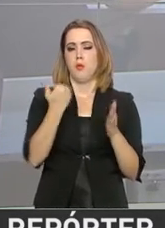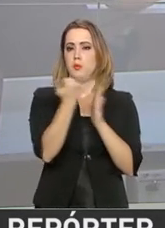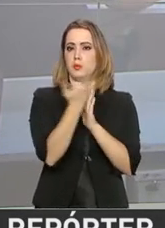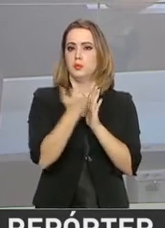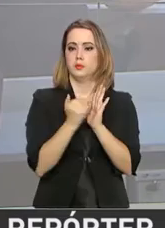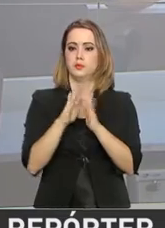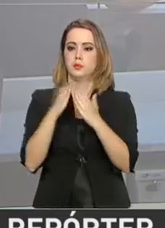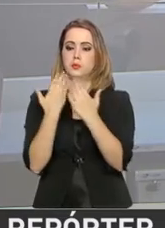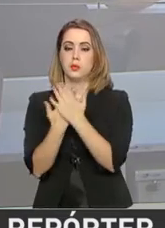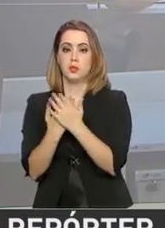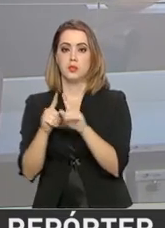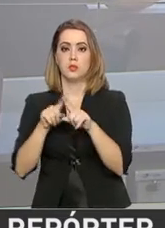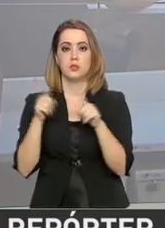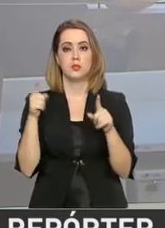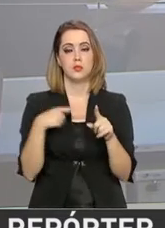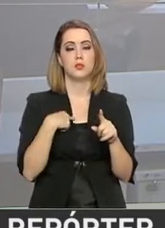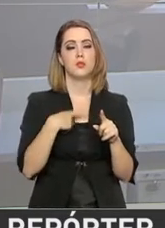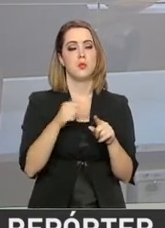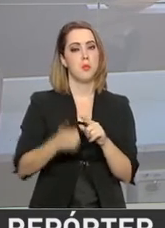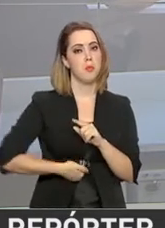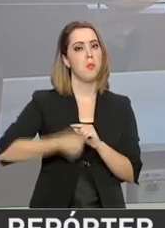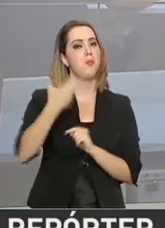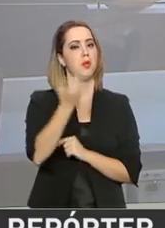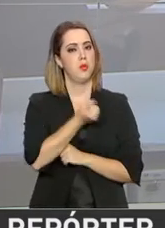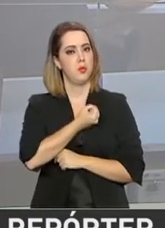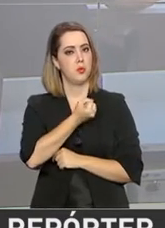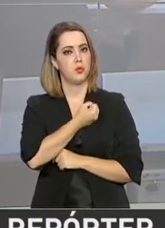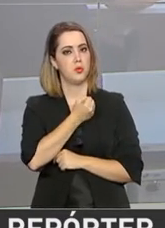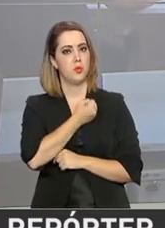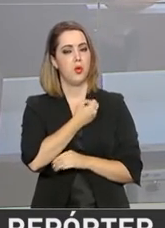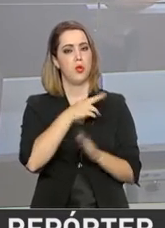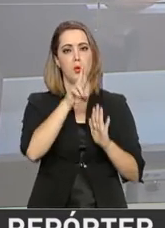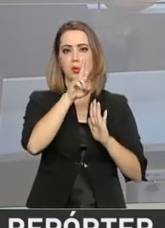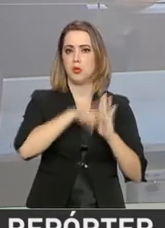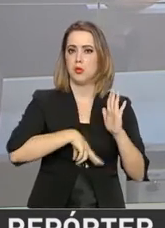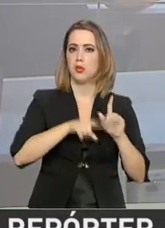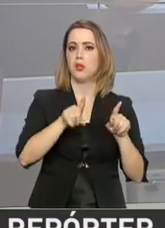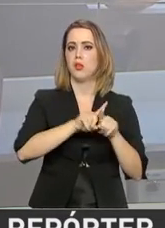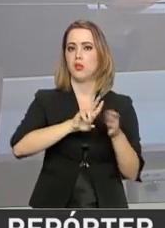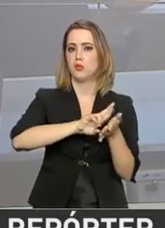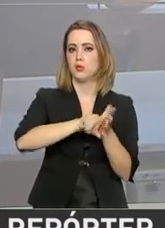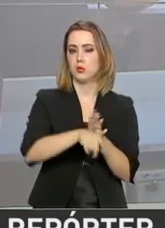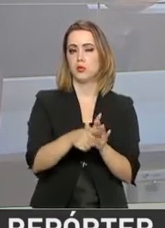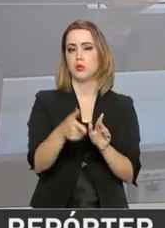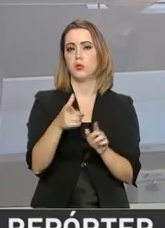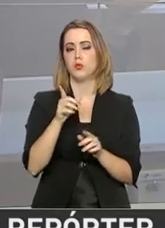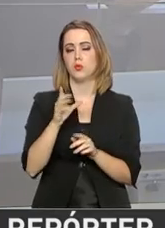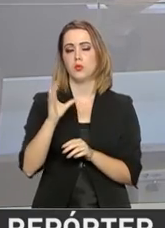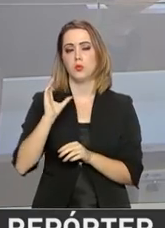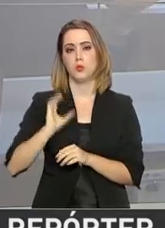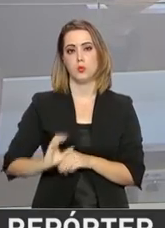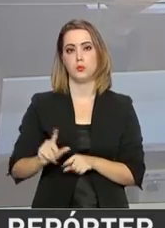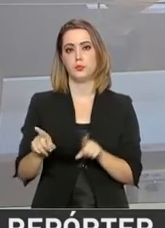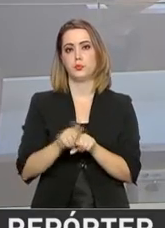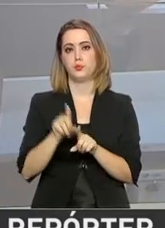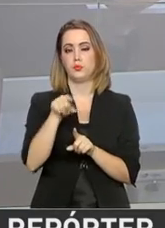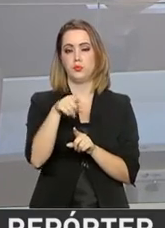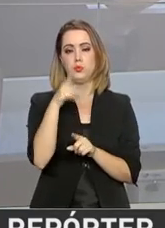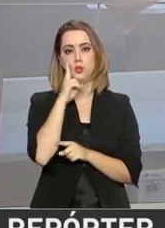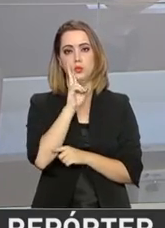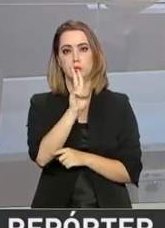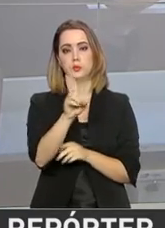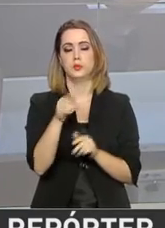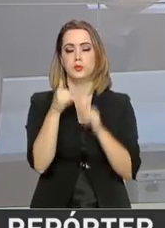dos alunos terem melhorado na redação e nas ciências humanas, nas outras áreas do conhecimento, o desempenho piorou. O ranking das escolas também